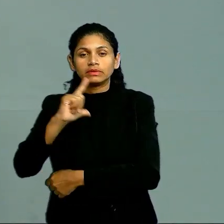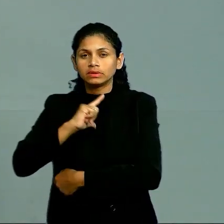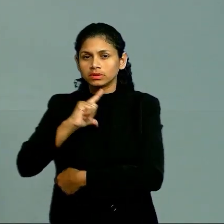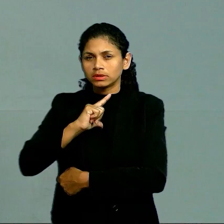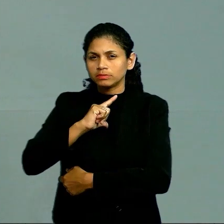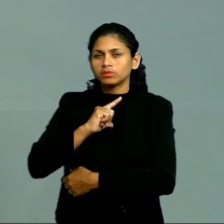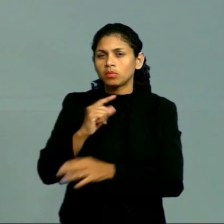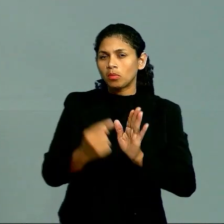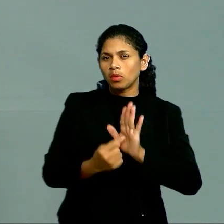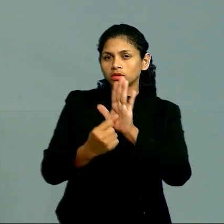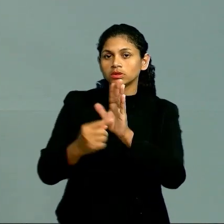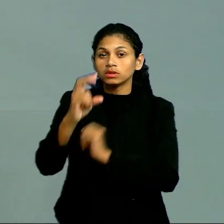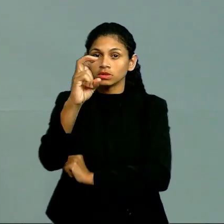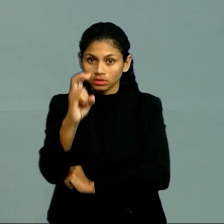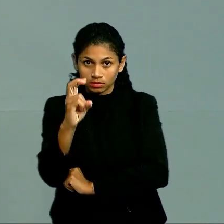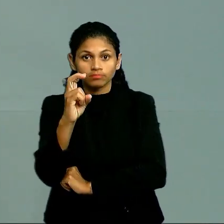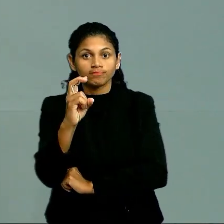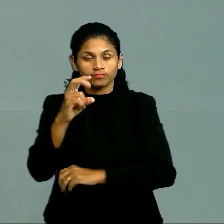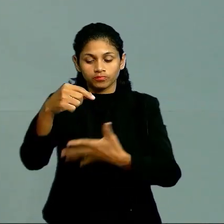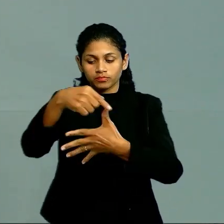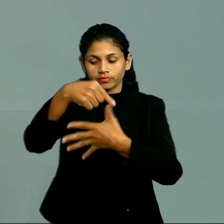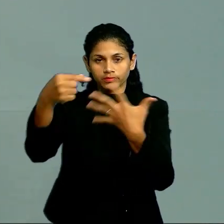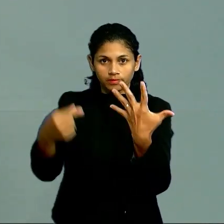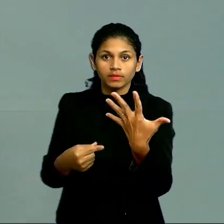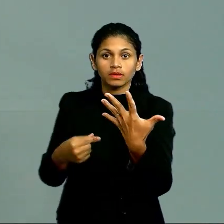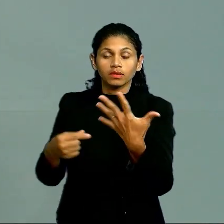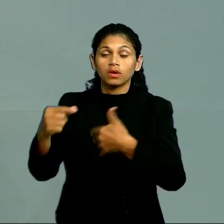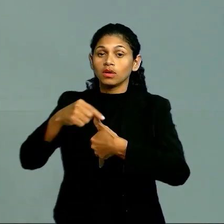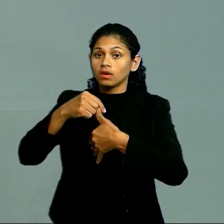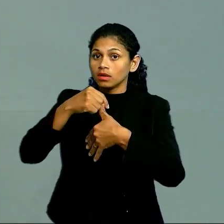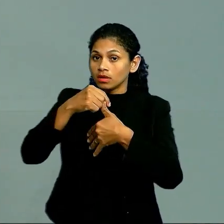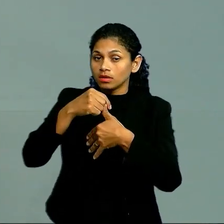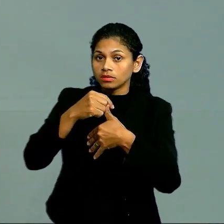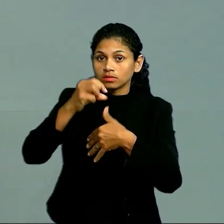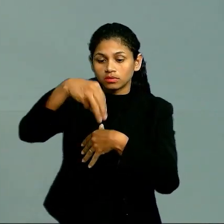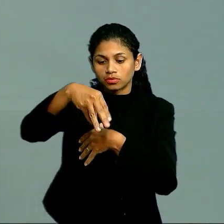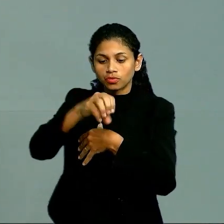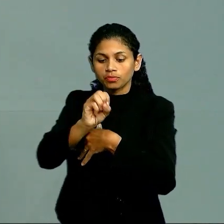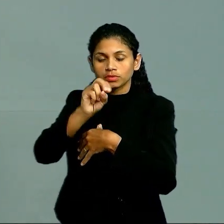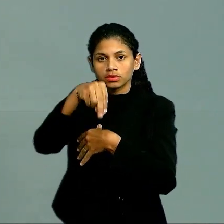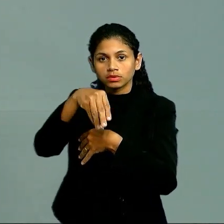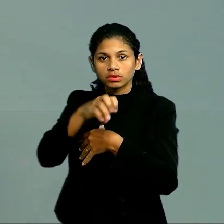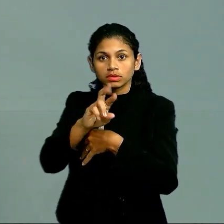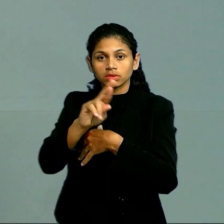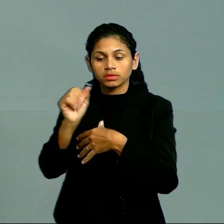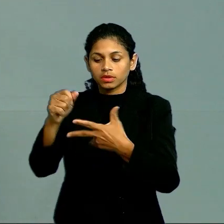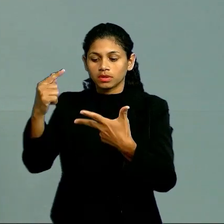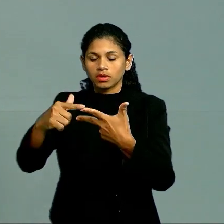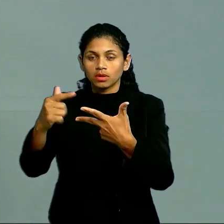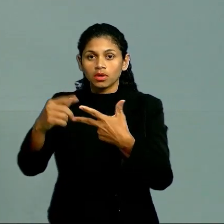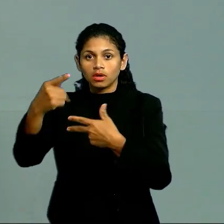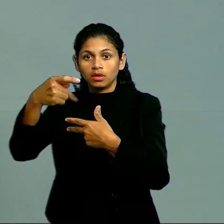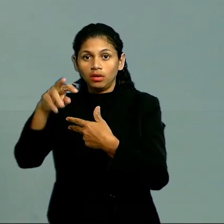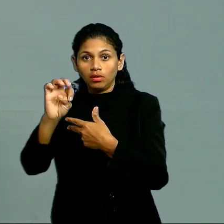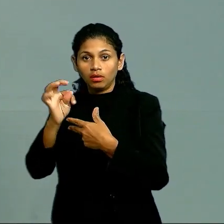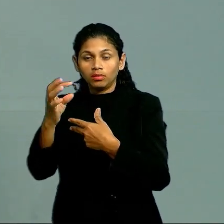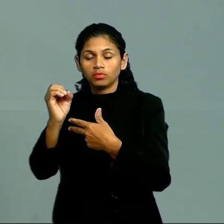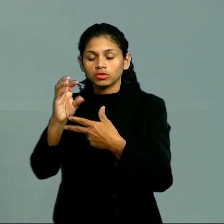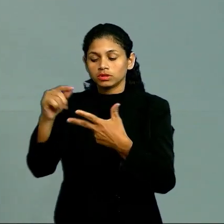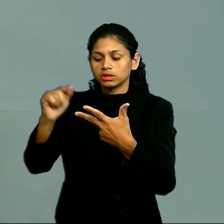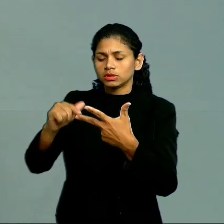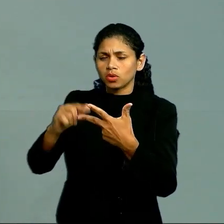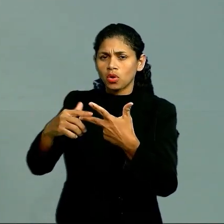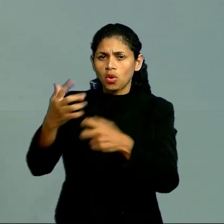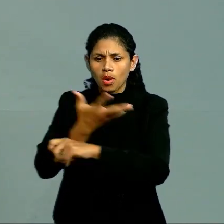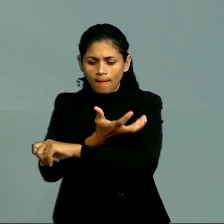reinos. Temos o reino Monera, reino Protista, reino Fungi, reino das plantas e o